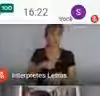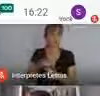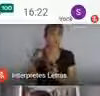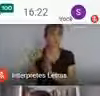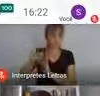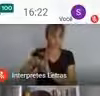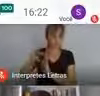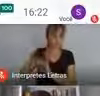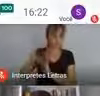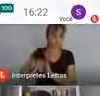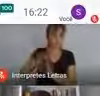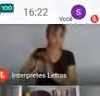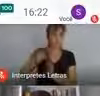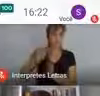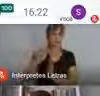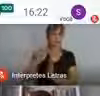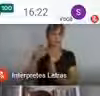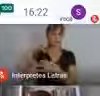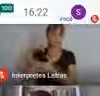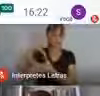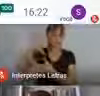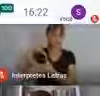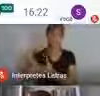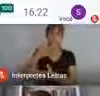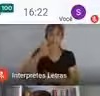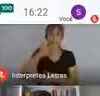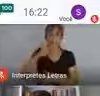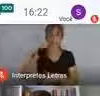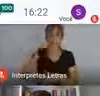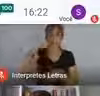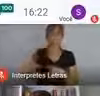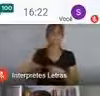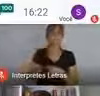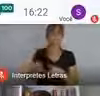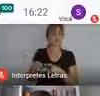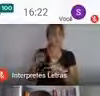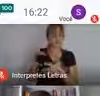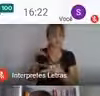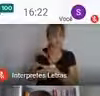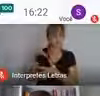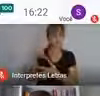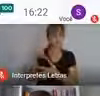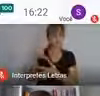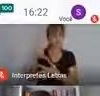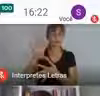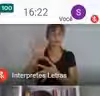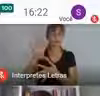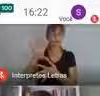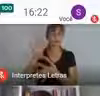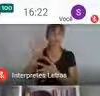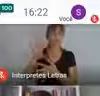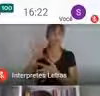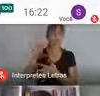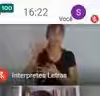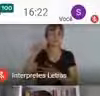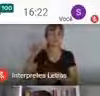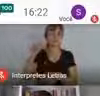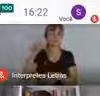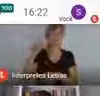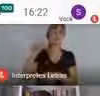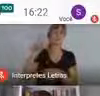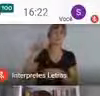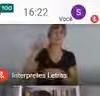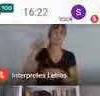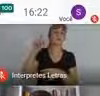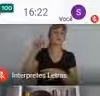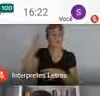Atlas Linguístico do Português em Áreas Indígenas, Atlas Léxico Sonoro do Pará, Atlas Linguístico Sonoro